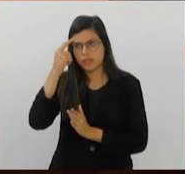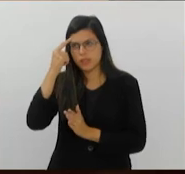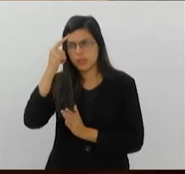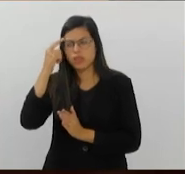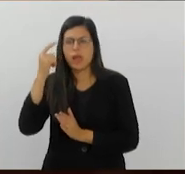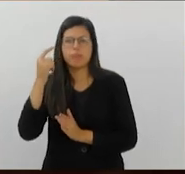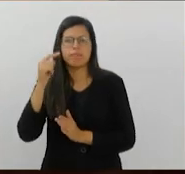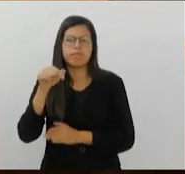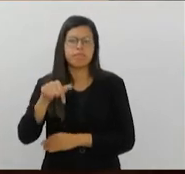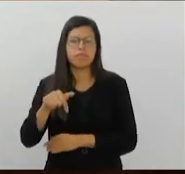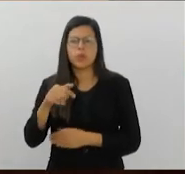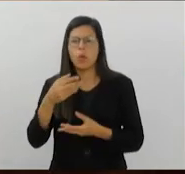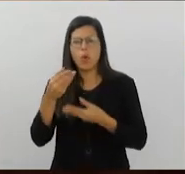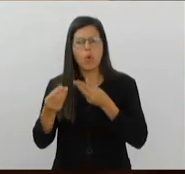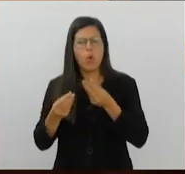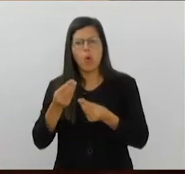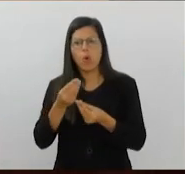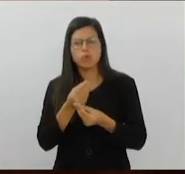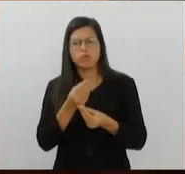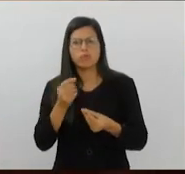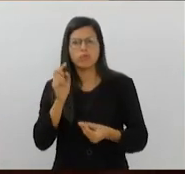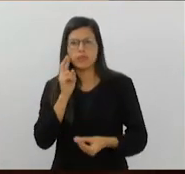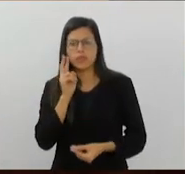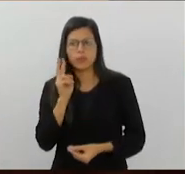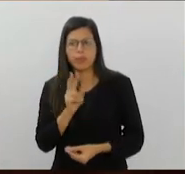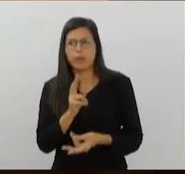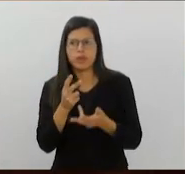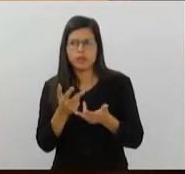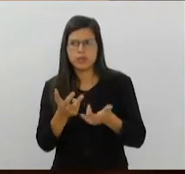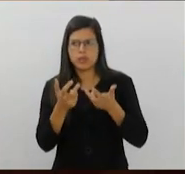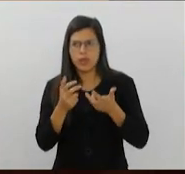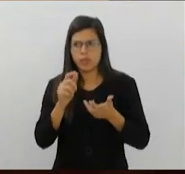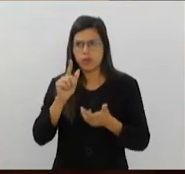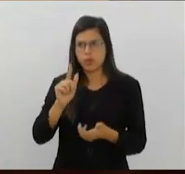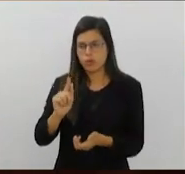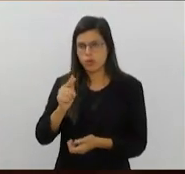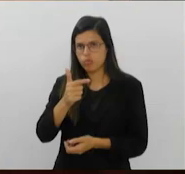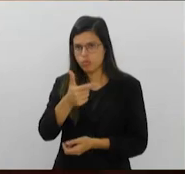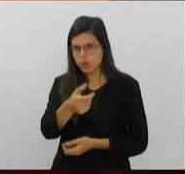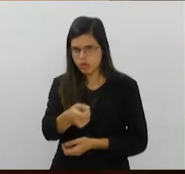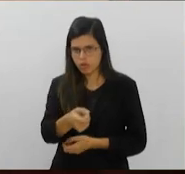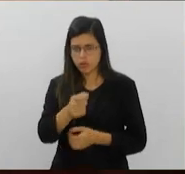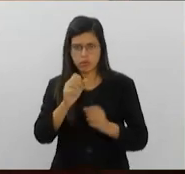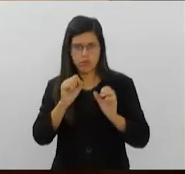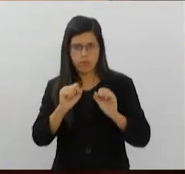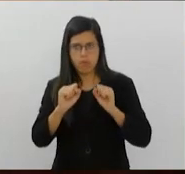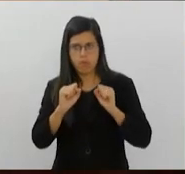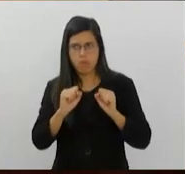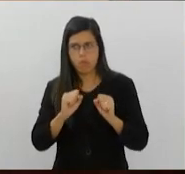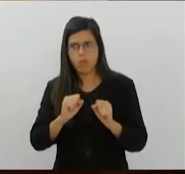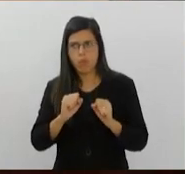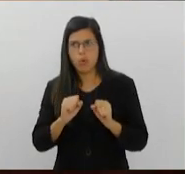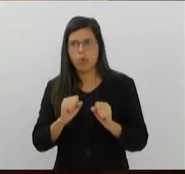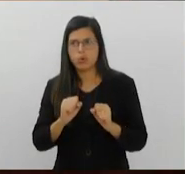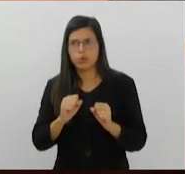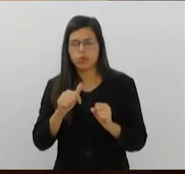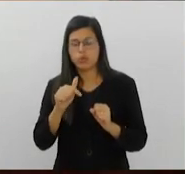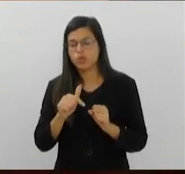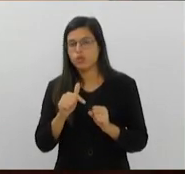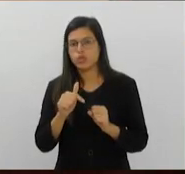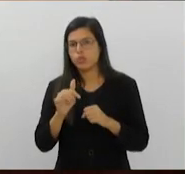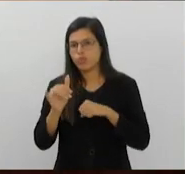deputado Vinícius, como vocês enxergam que o G20 pode ser, na mente de vocês, uma forma de a gente